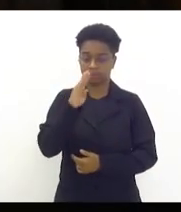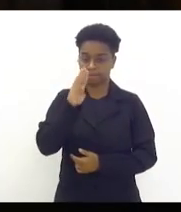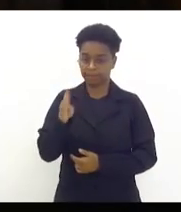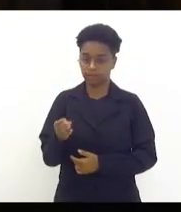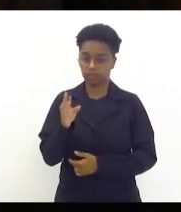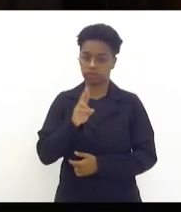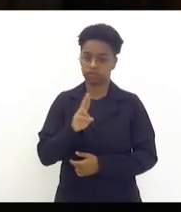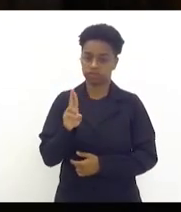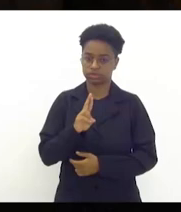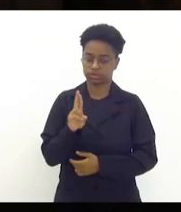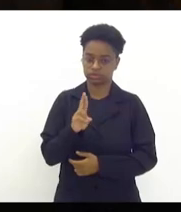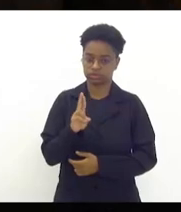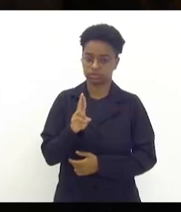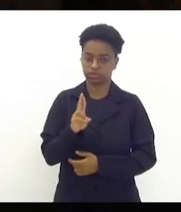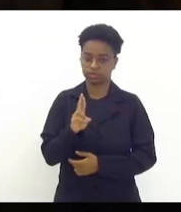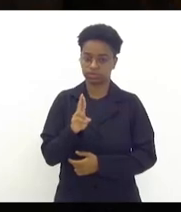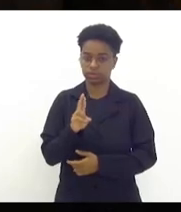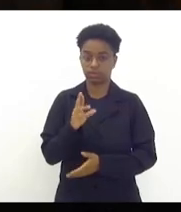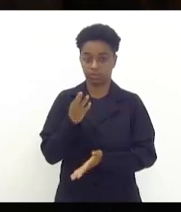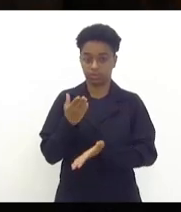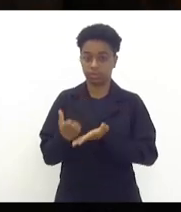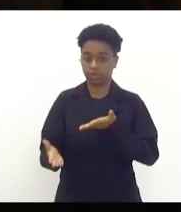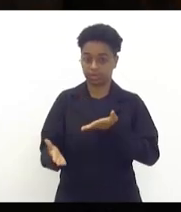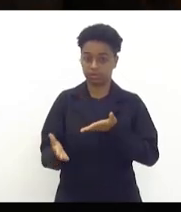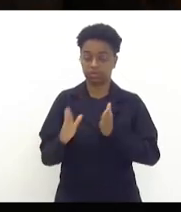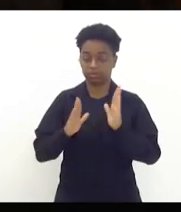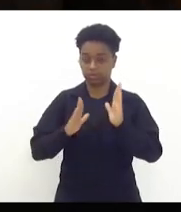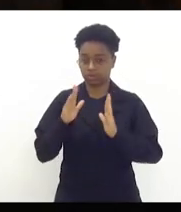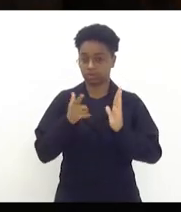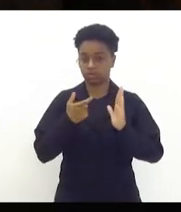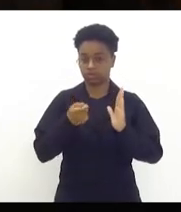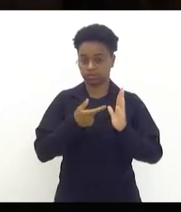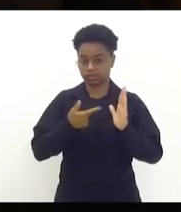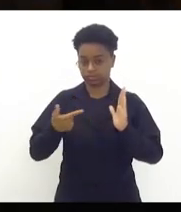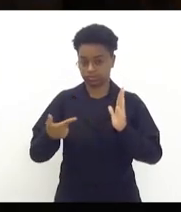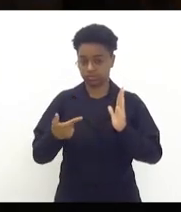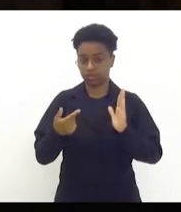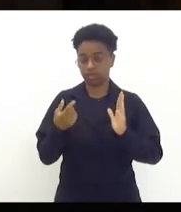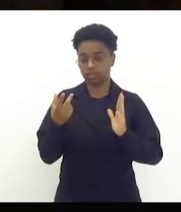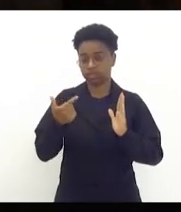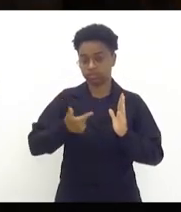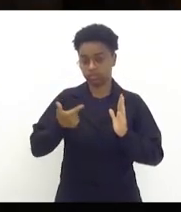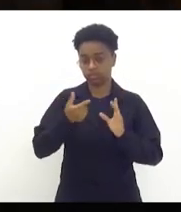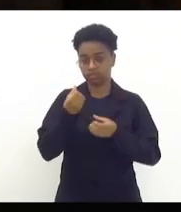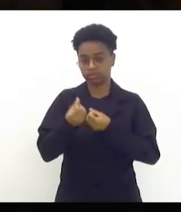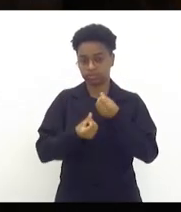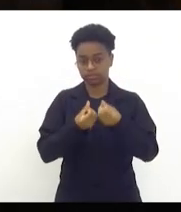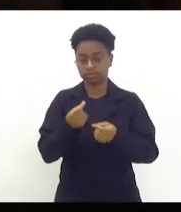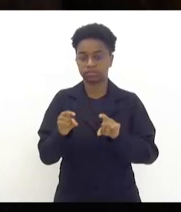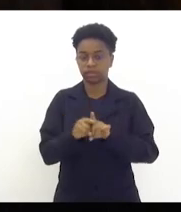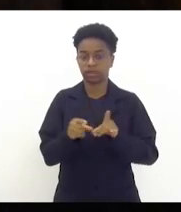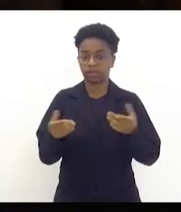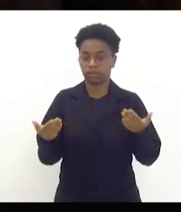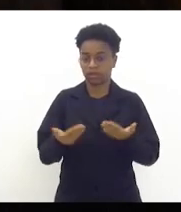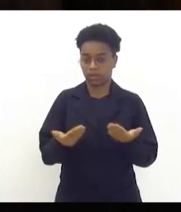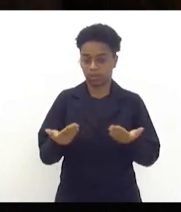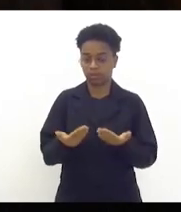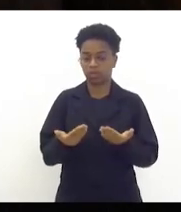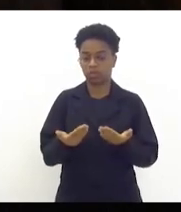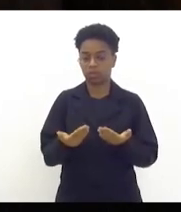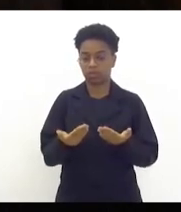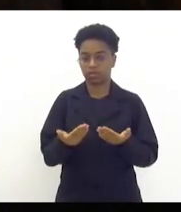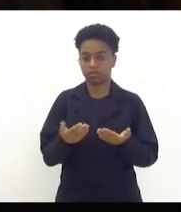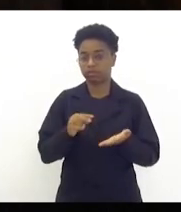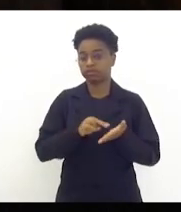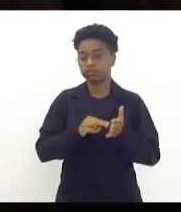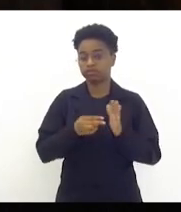reais se perderam no ano de 22, no segundo semestre, e esse ano vai simbolizar